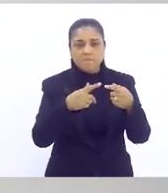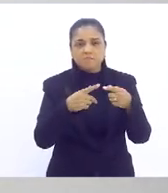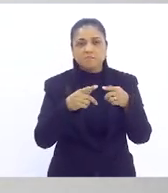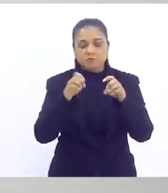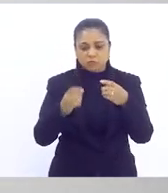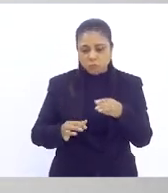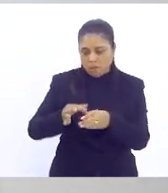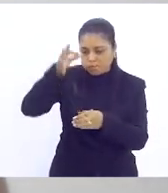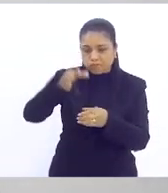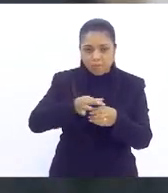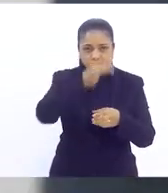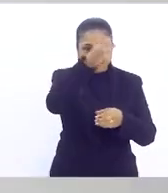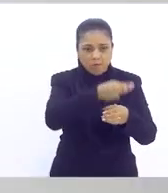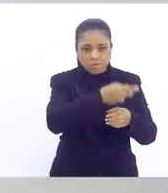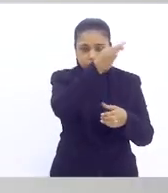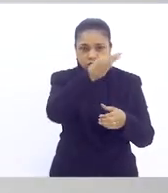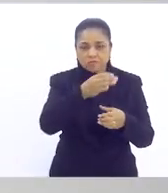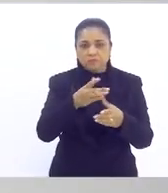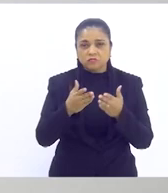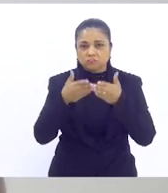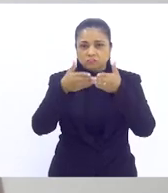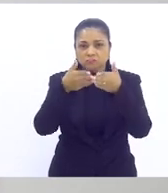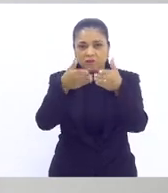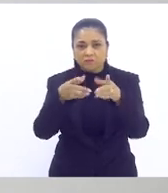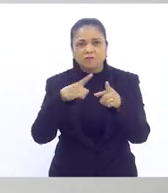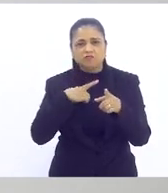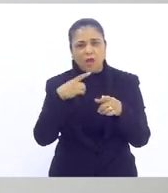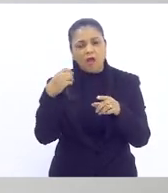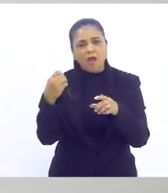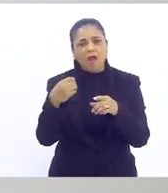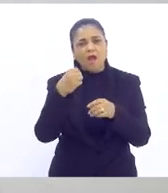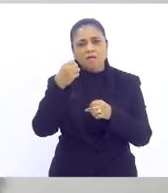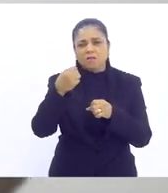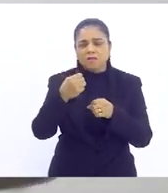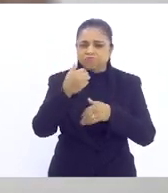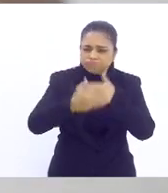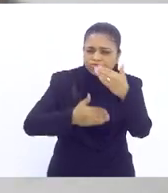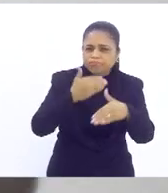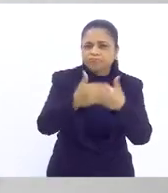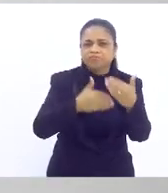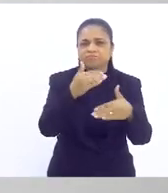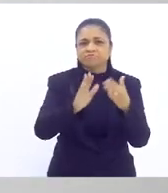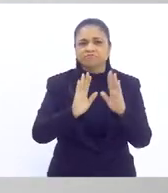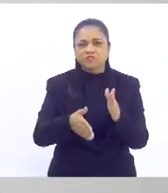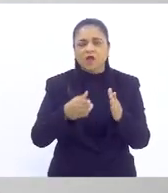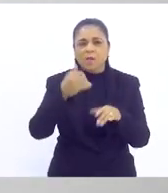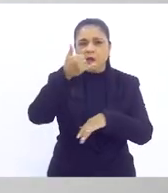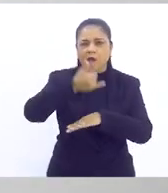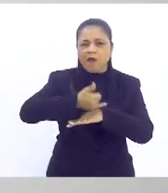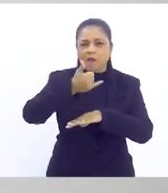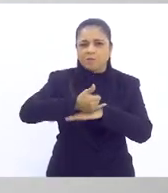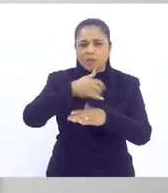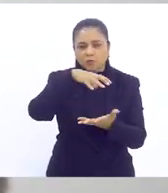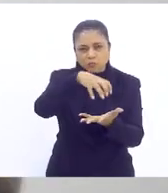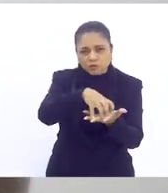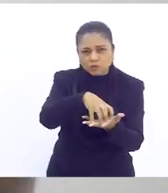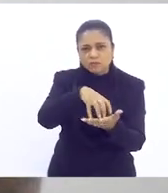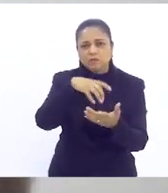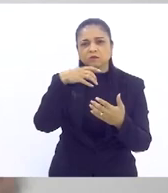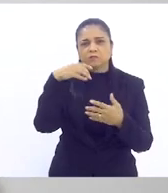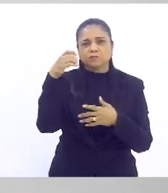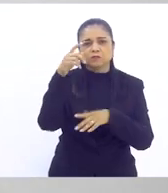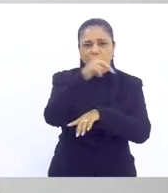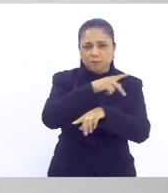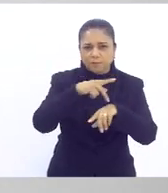então exemplos não nos falta nós construímos é uma capital no centro do nós temos